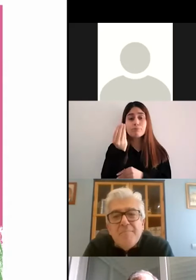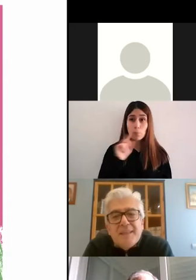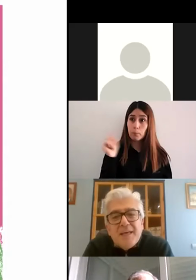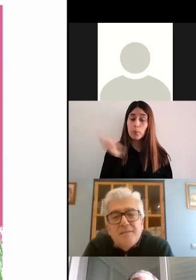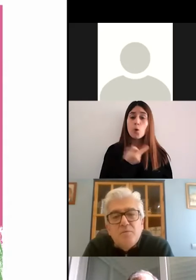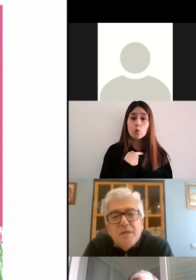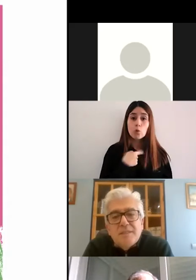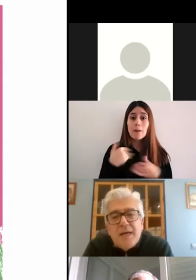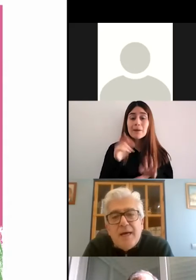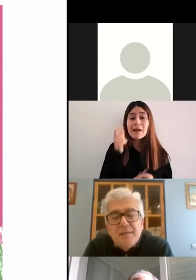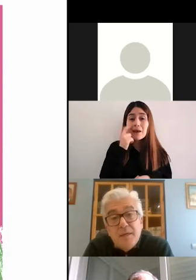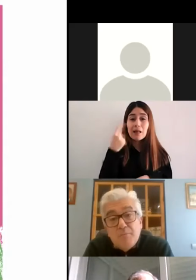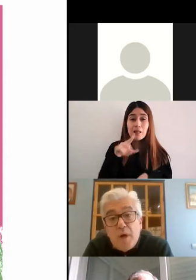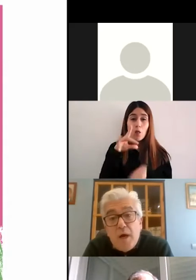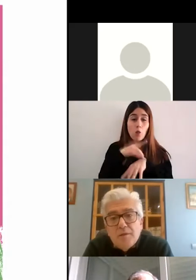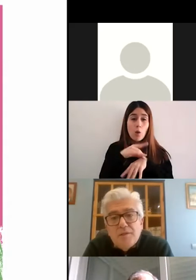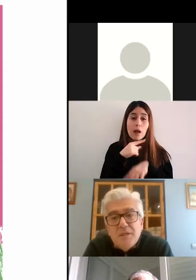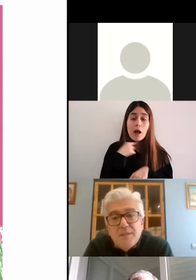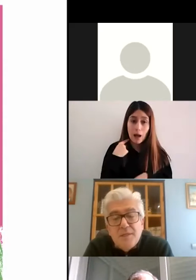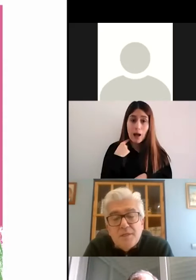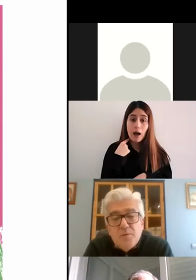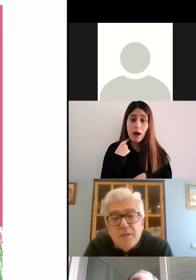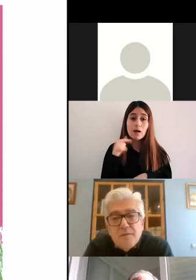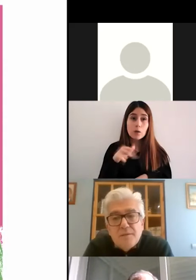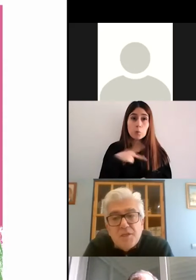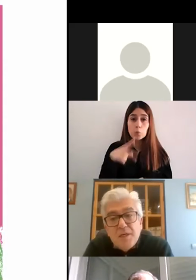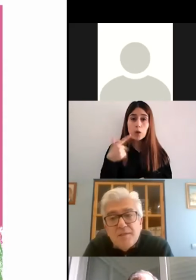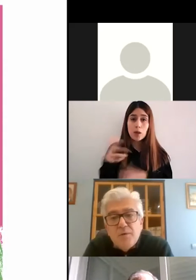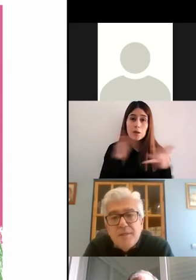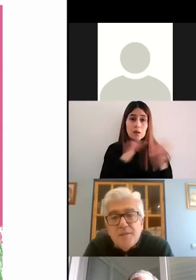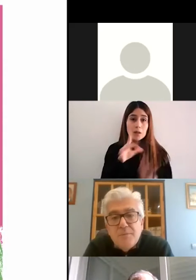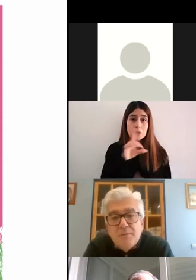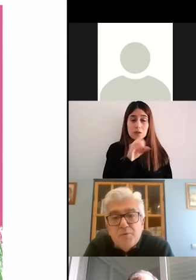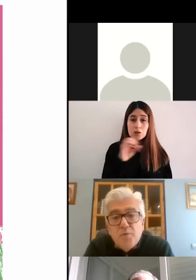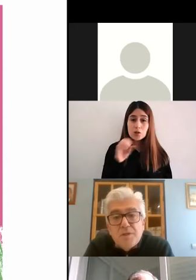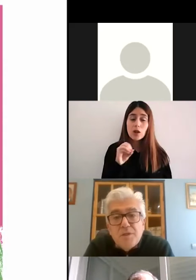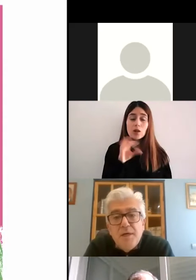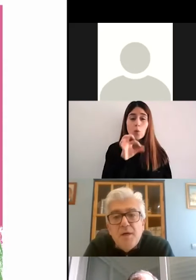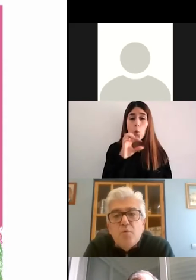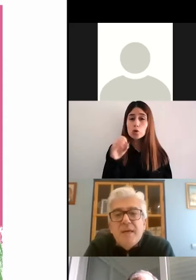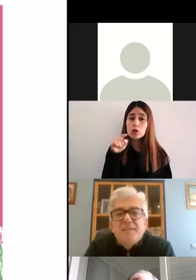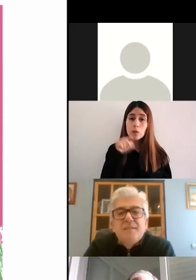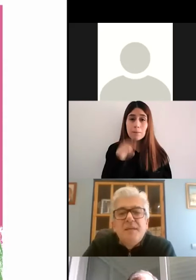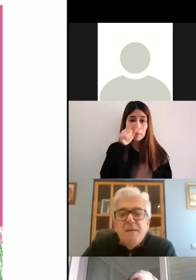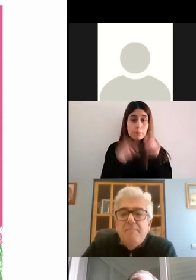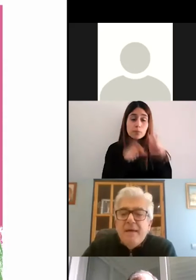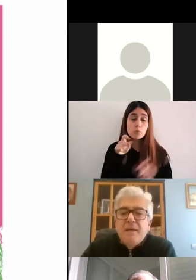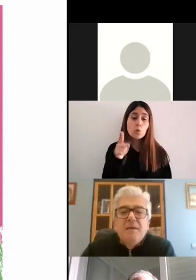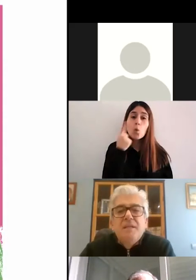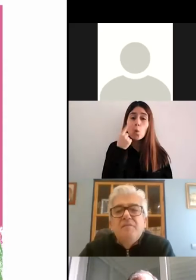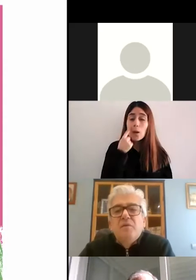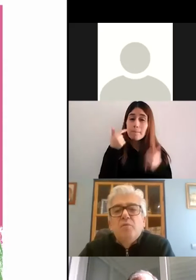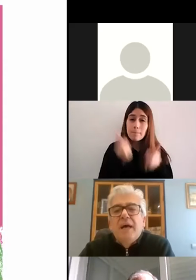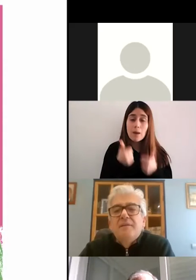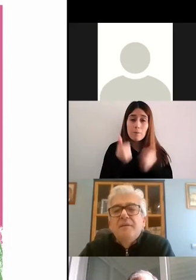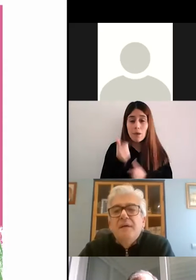mas quem padece de doenças raras, e em Portugal estima-se que sejam entre 600 a 800 mil pessoas, conhece bem